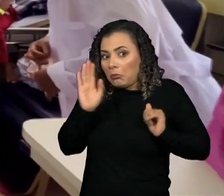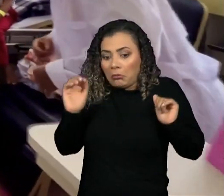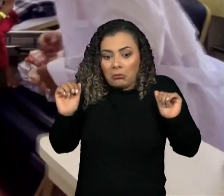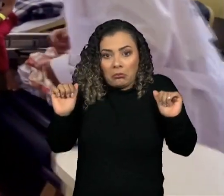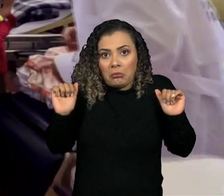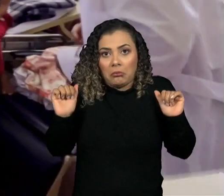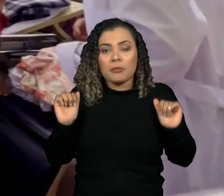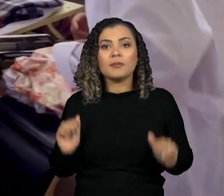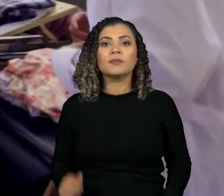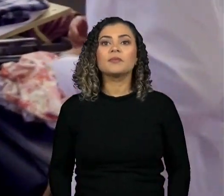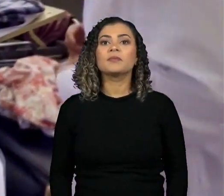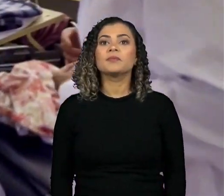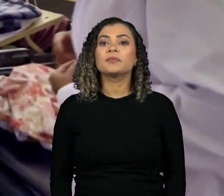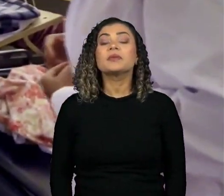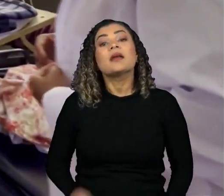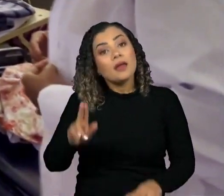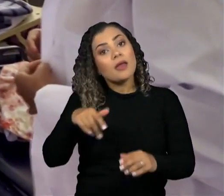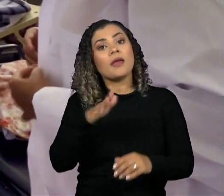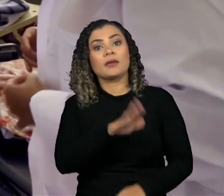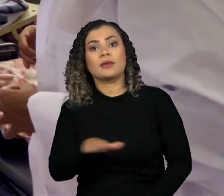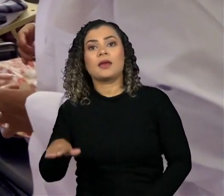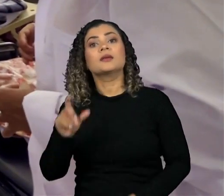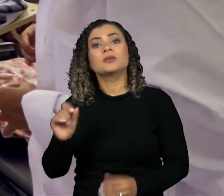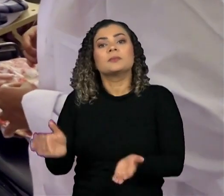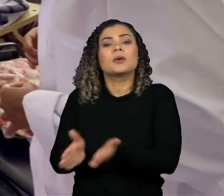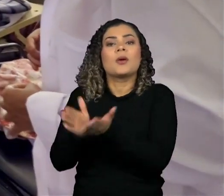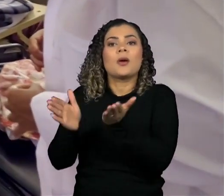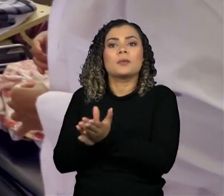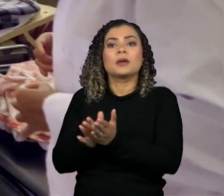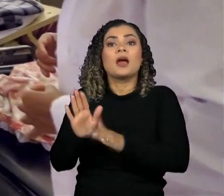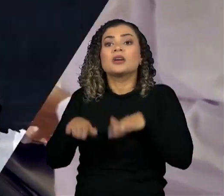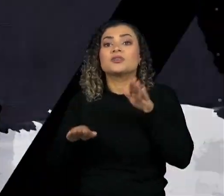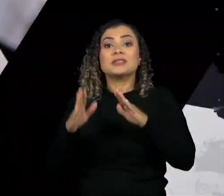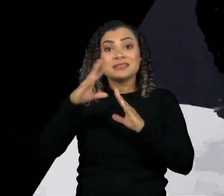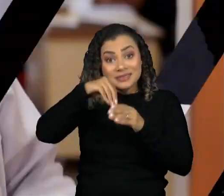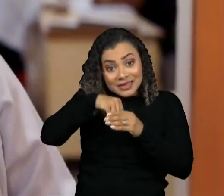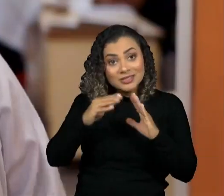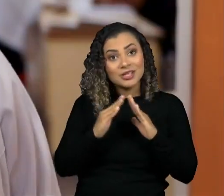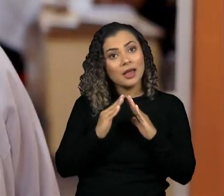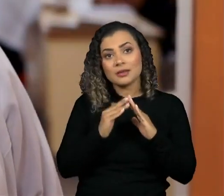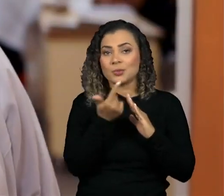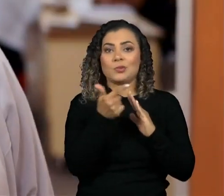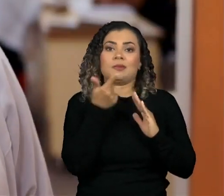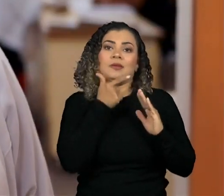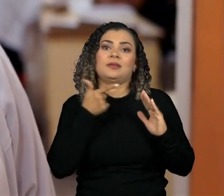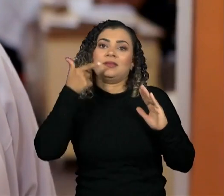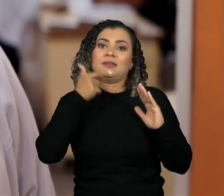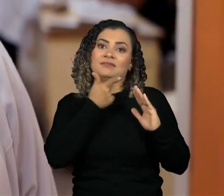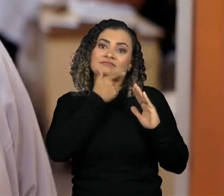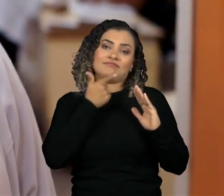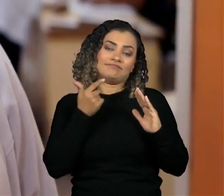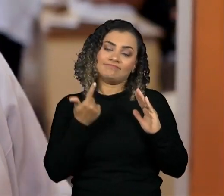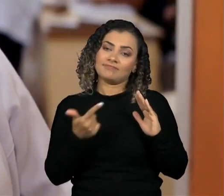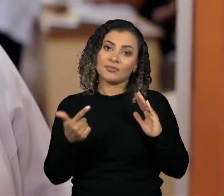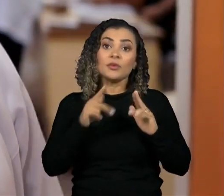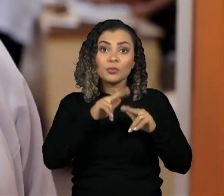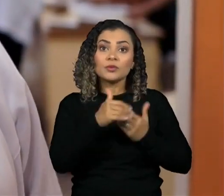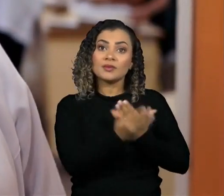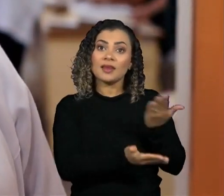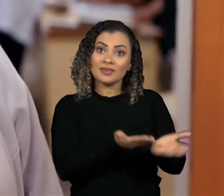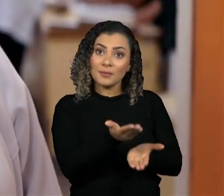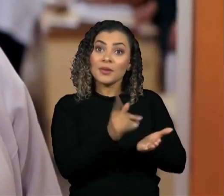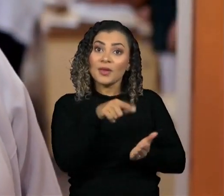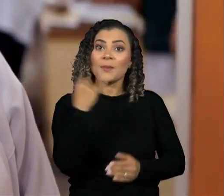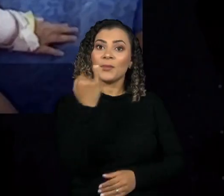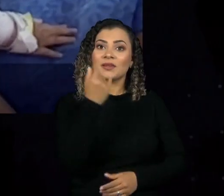São crianças que têm uma vulnerabilidade social e não têm o riso nem quando estão na casa delas. Então é extremamente importante o riso para o tratamento e para a recuperação